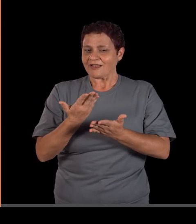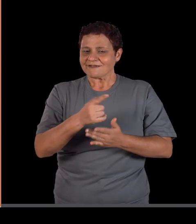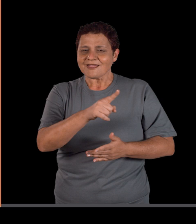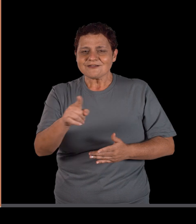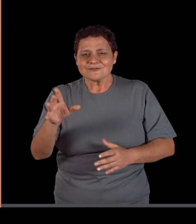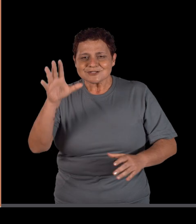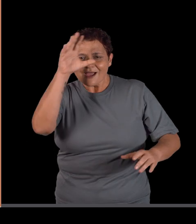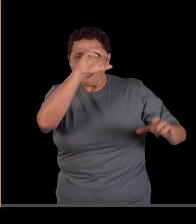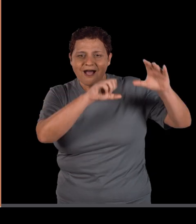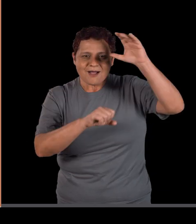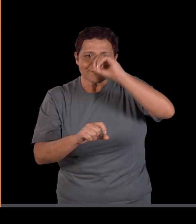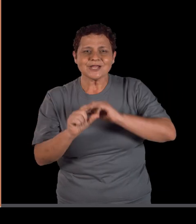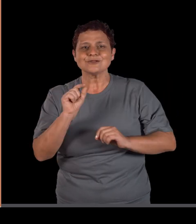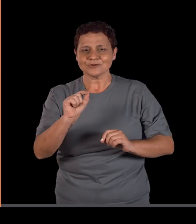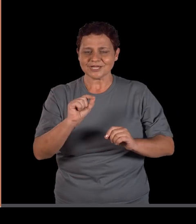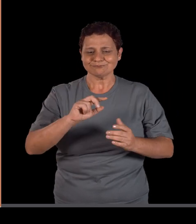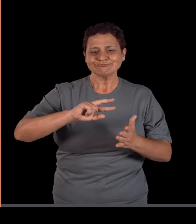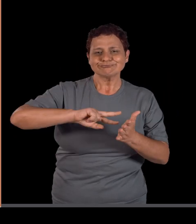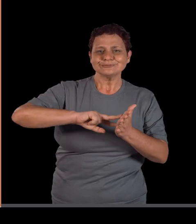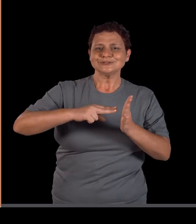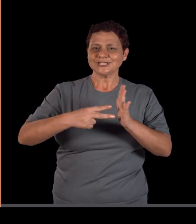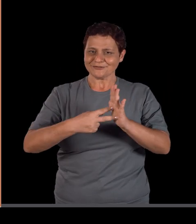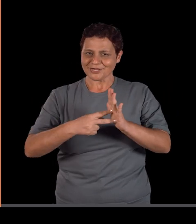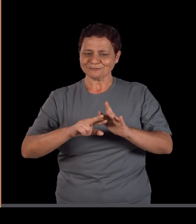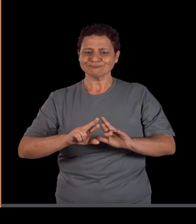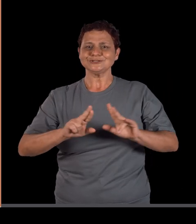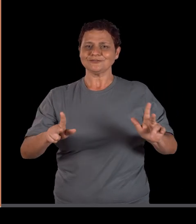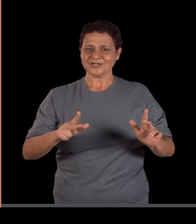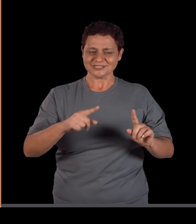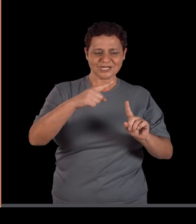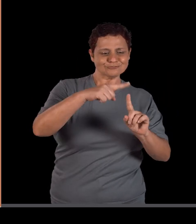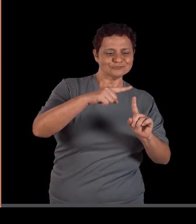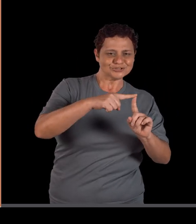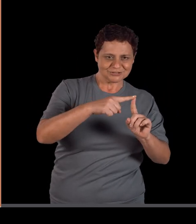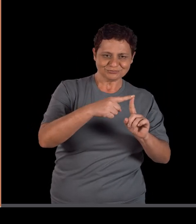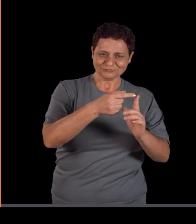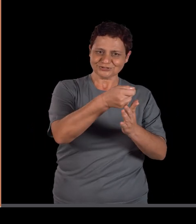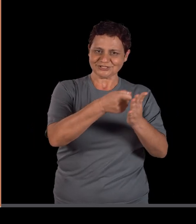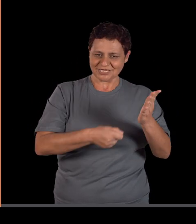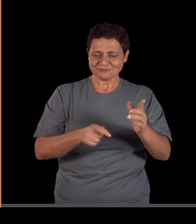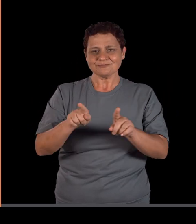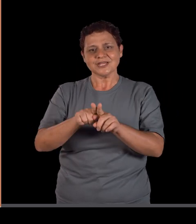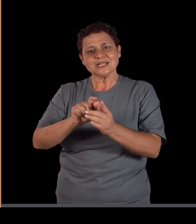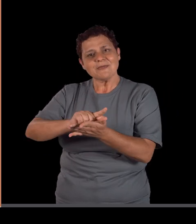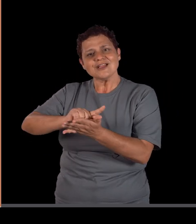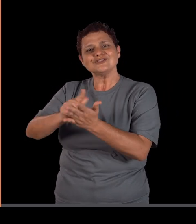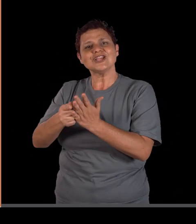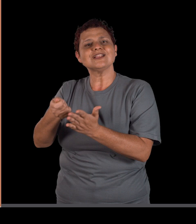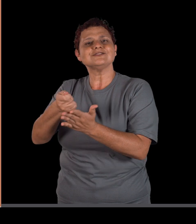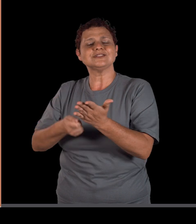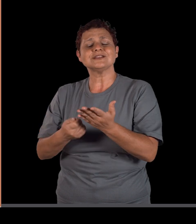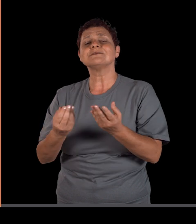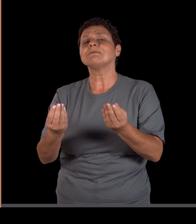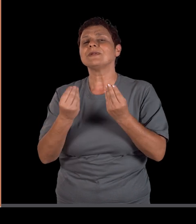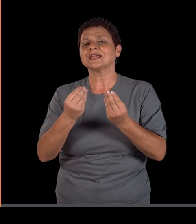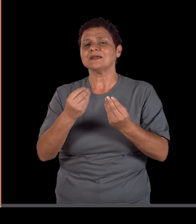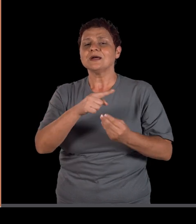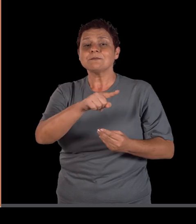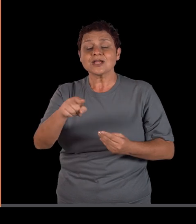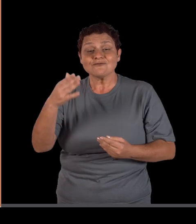você saiba o que são tipos textuais e gêneros textuais para que você entenda a